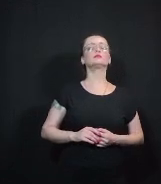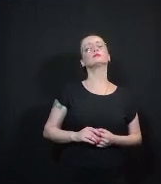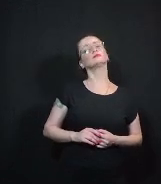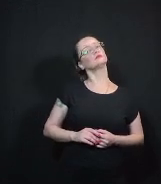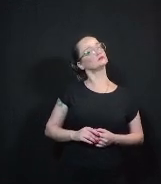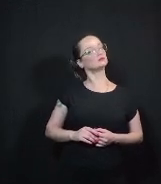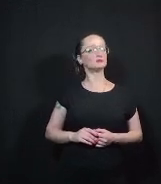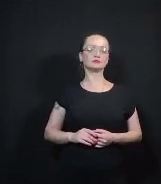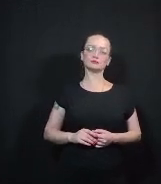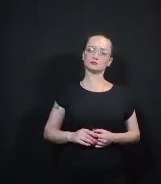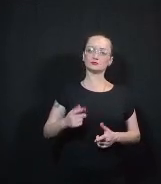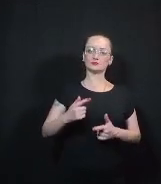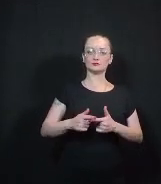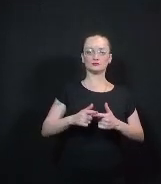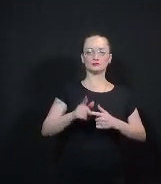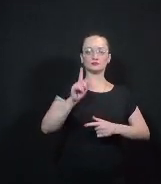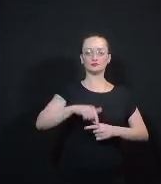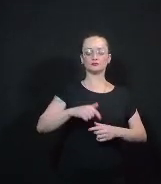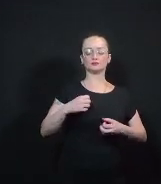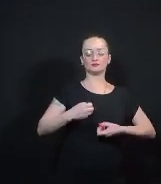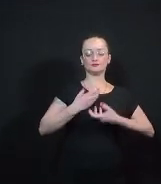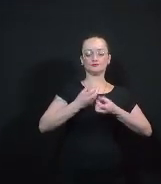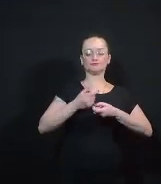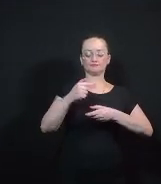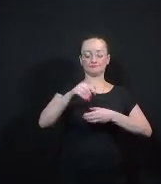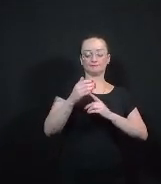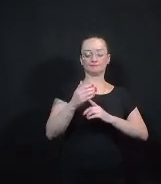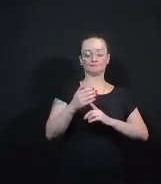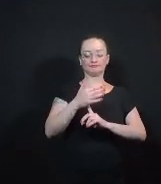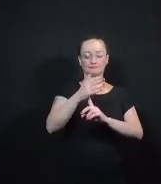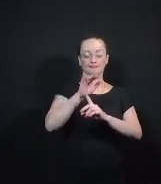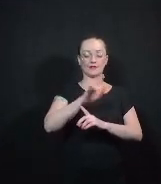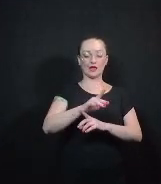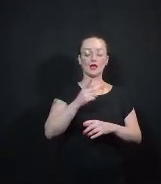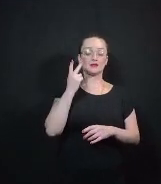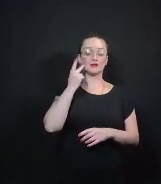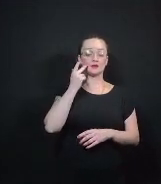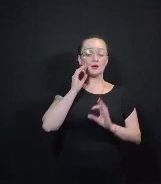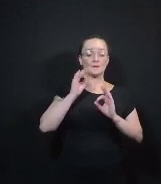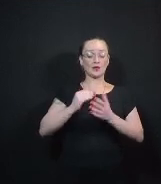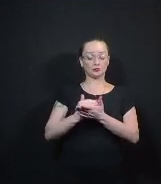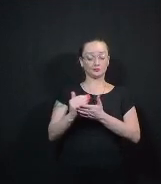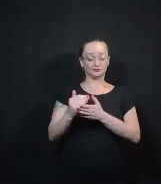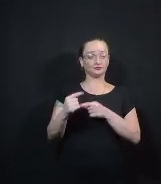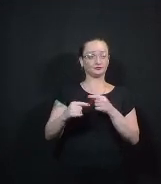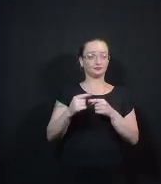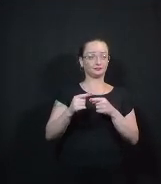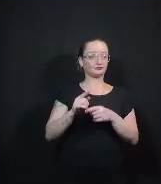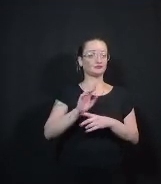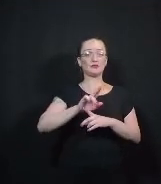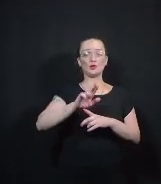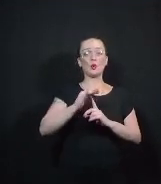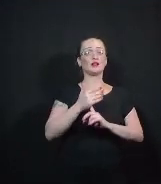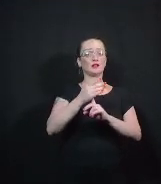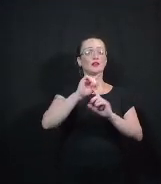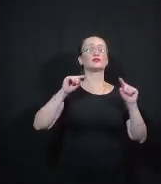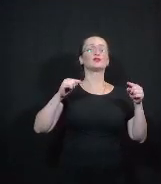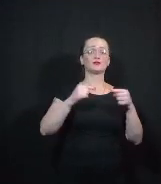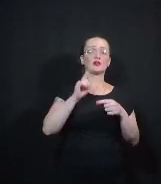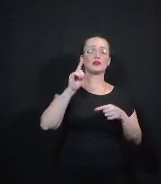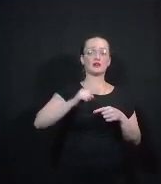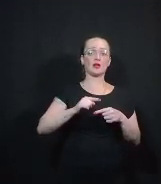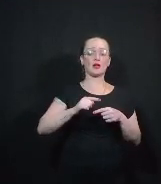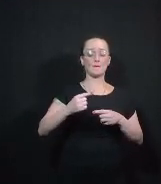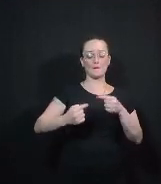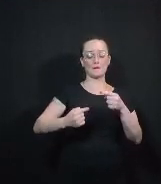está vivenciando se expressa por meio dessas tecnologias, mas a natureza do problema, eu acredito que não é tecnológica. Então, a gente tem um desafio que é de ordem